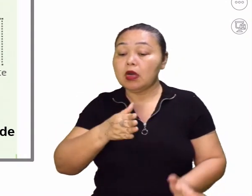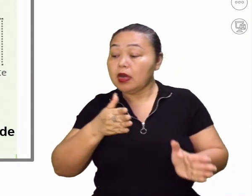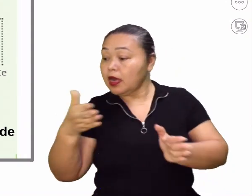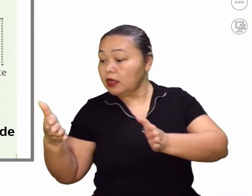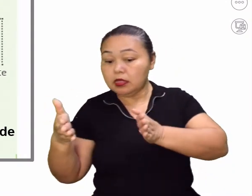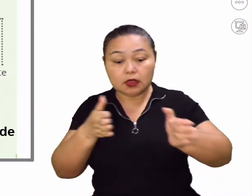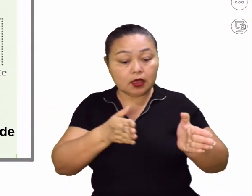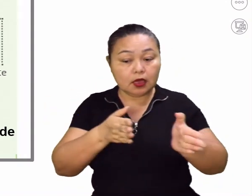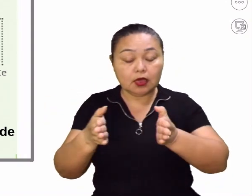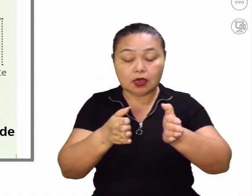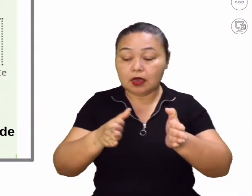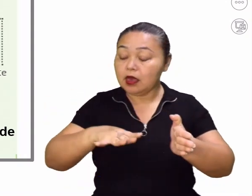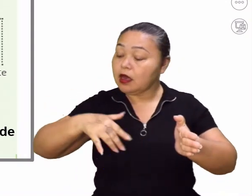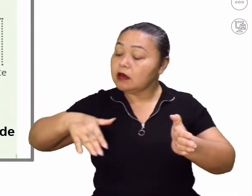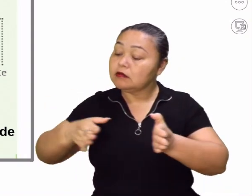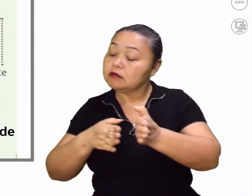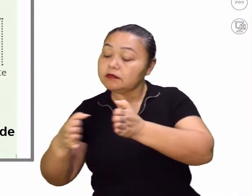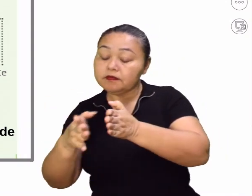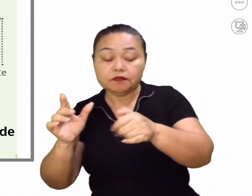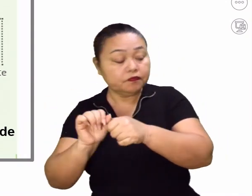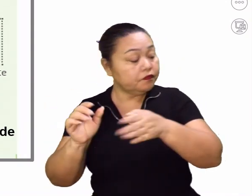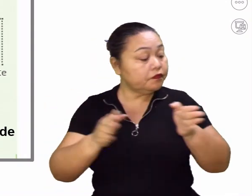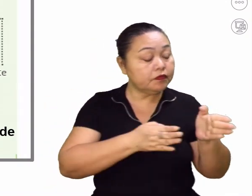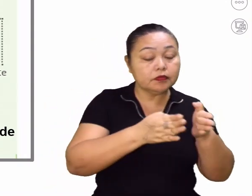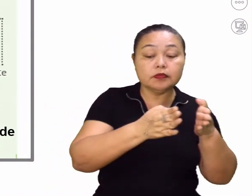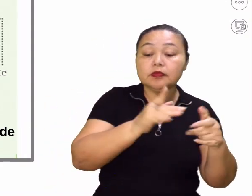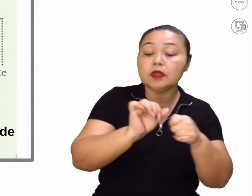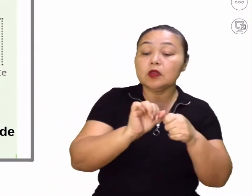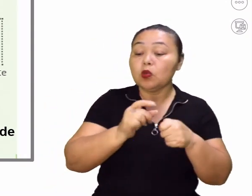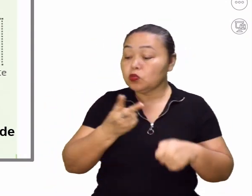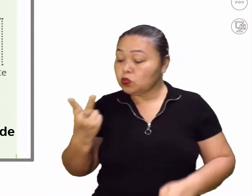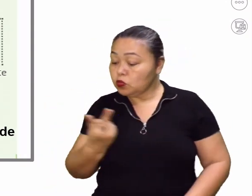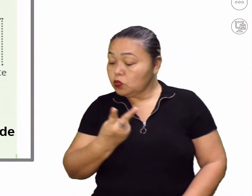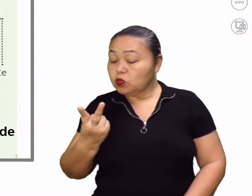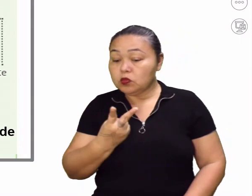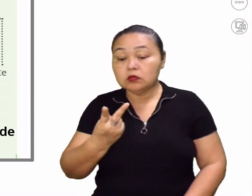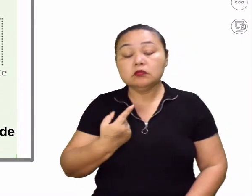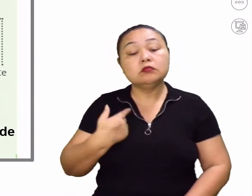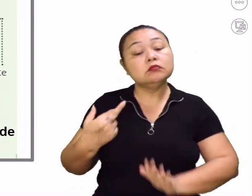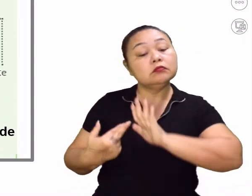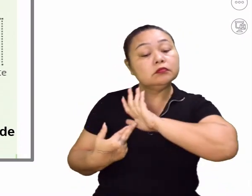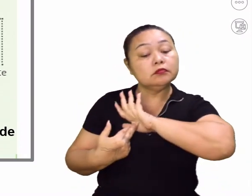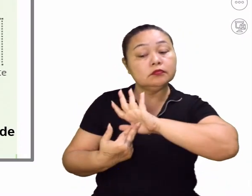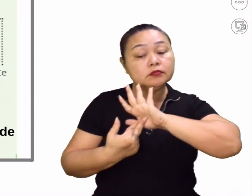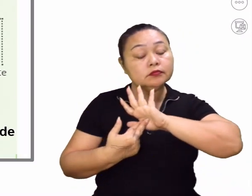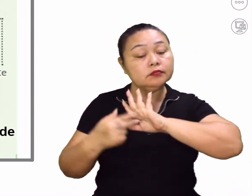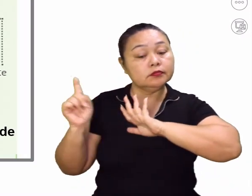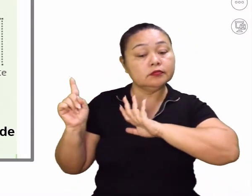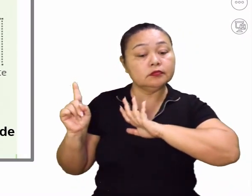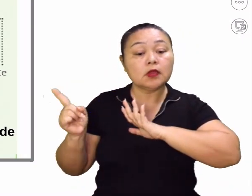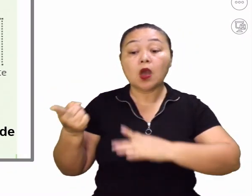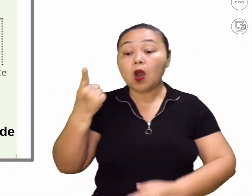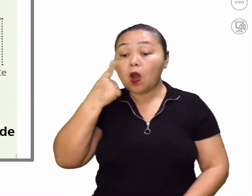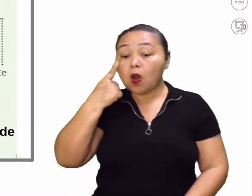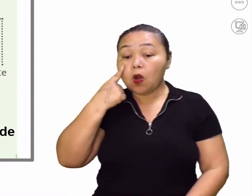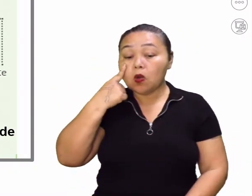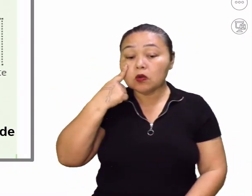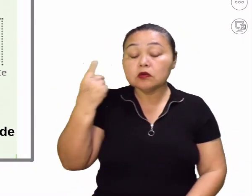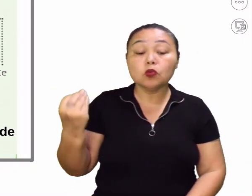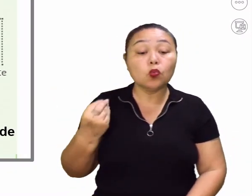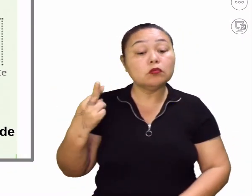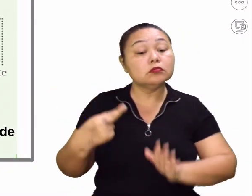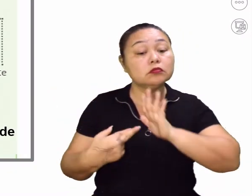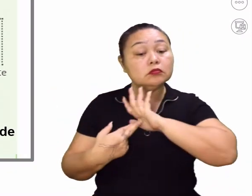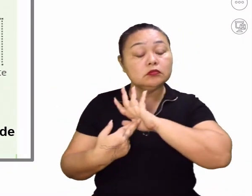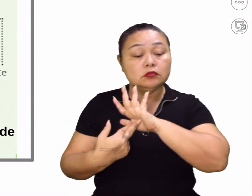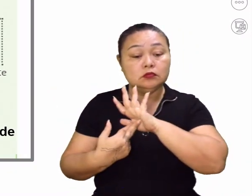rios Tigre e Eufrates. Então, nós temos aqui nessa representação olha como que era representada